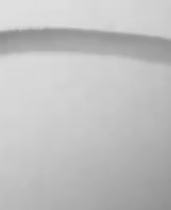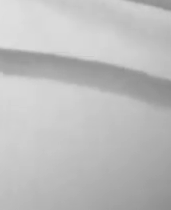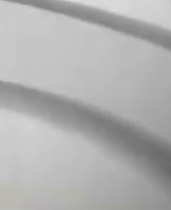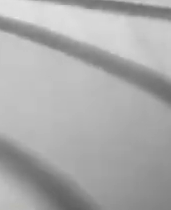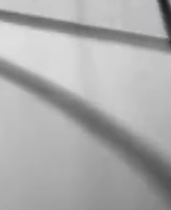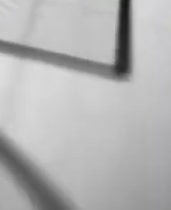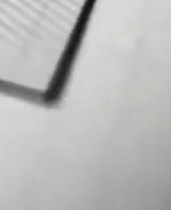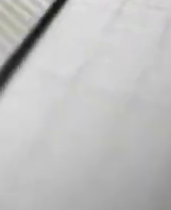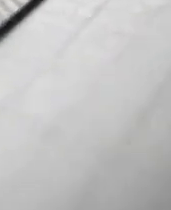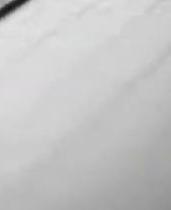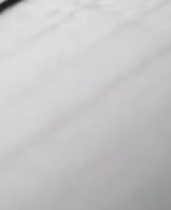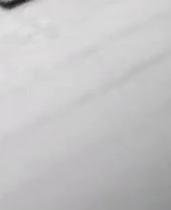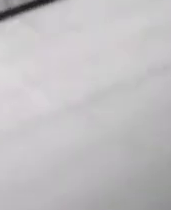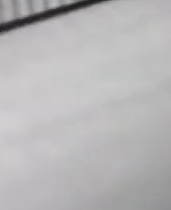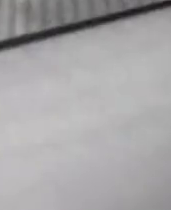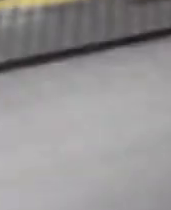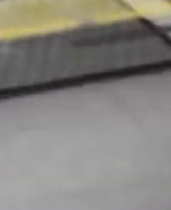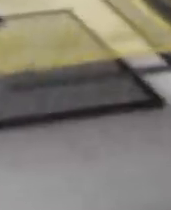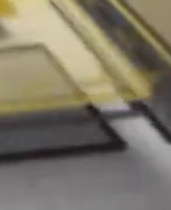E aí